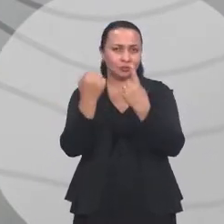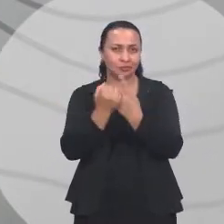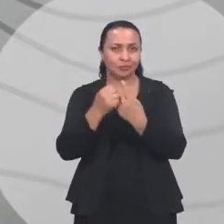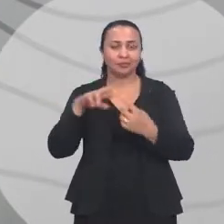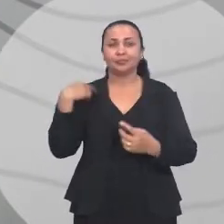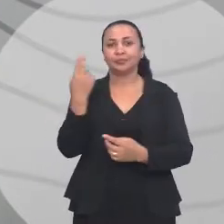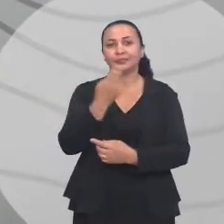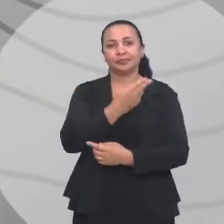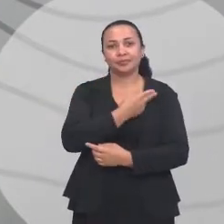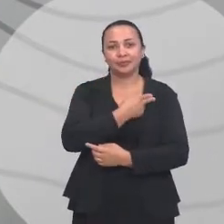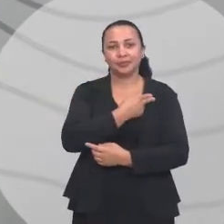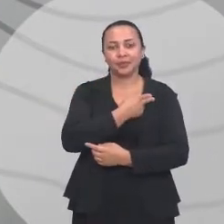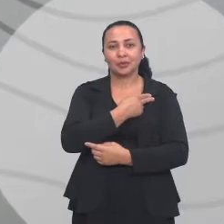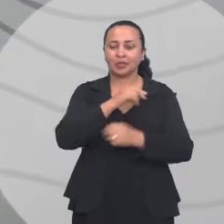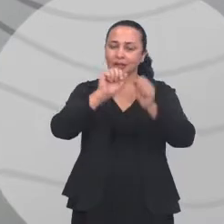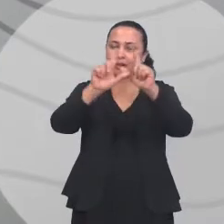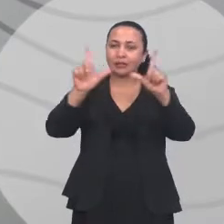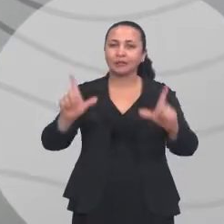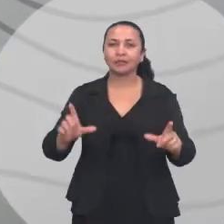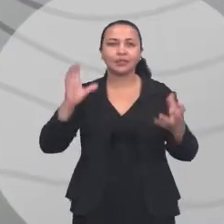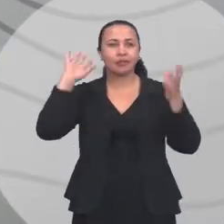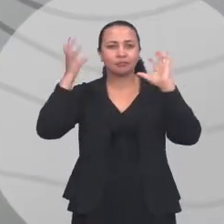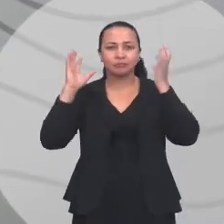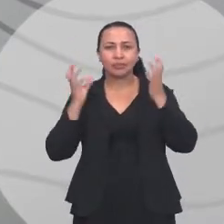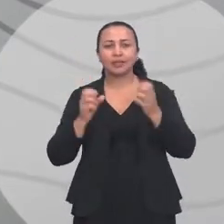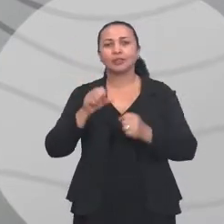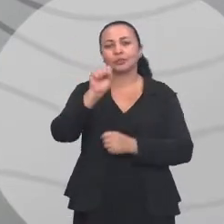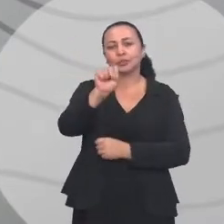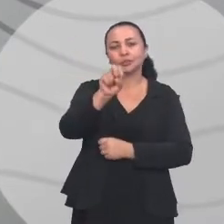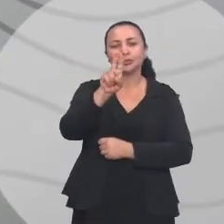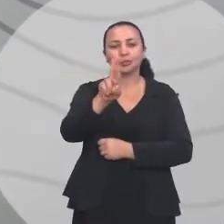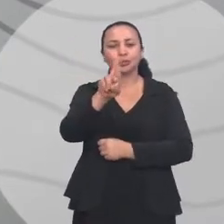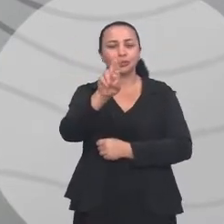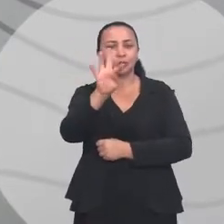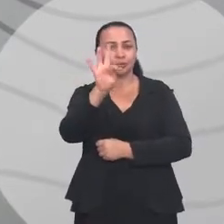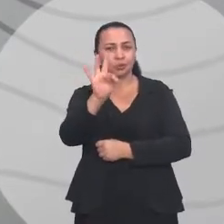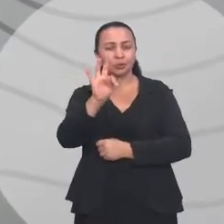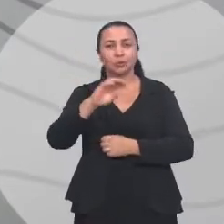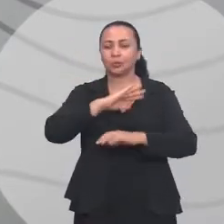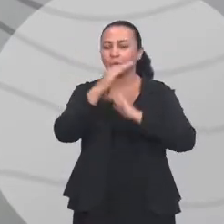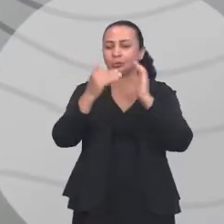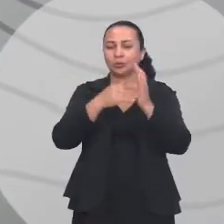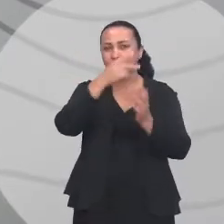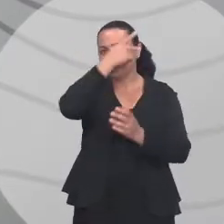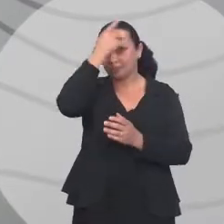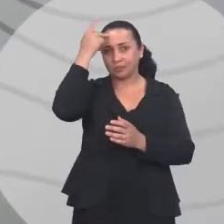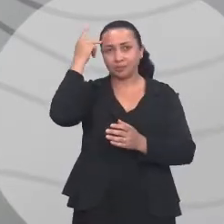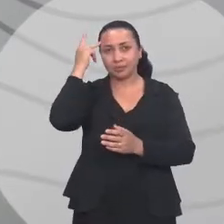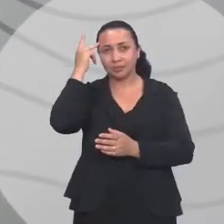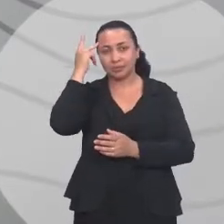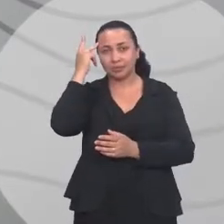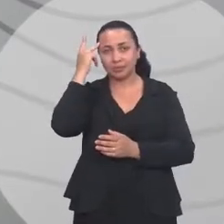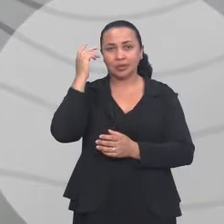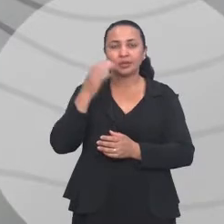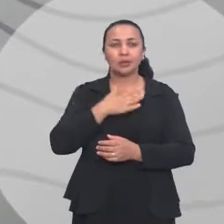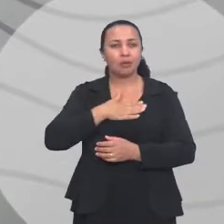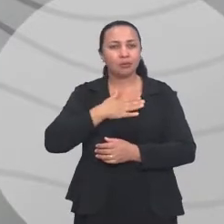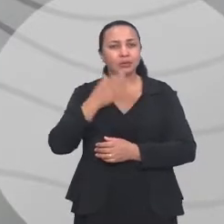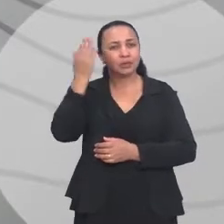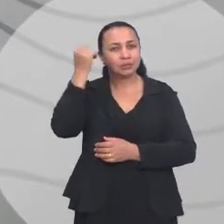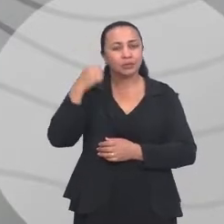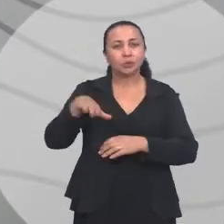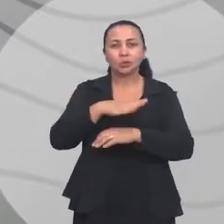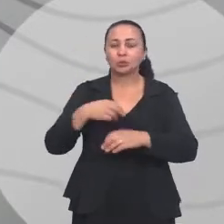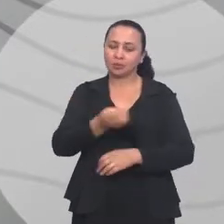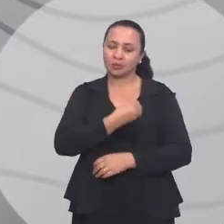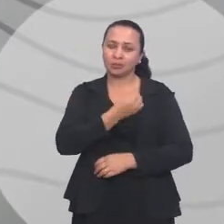por nossos veículos né do sulfite todas as pessoas interessadas na vida